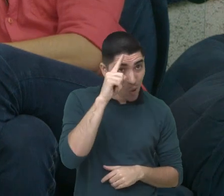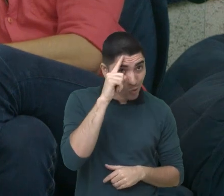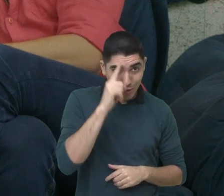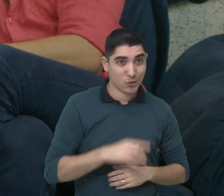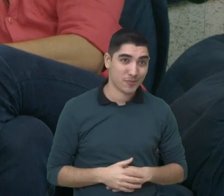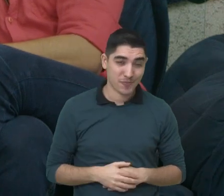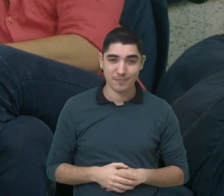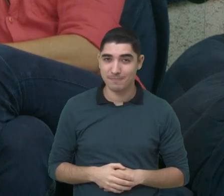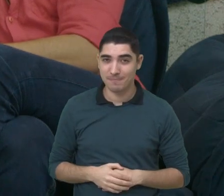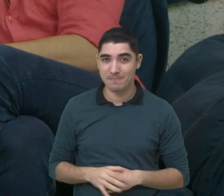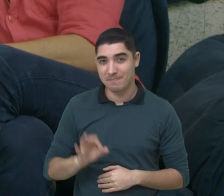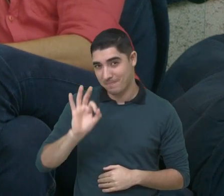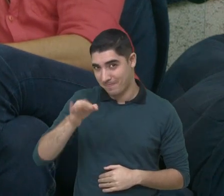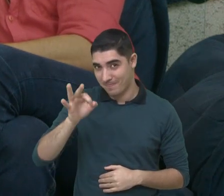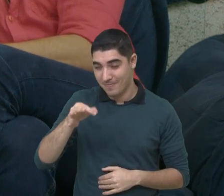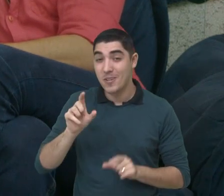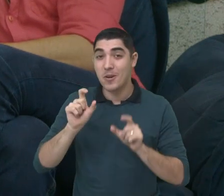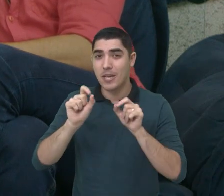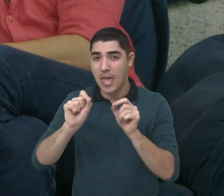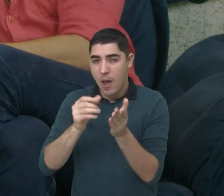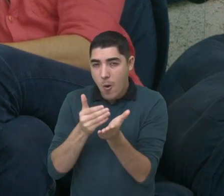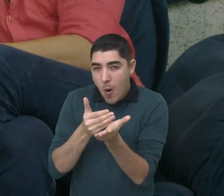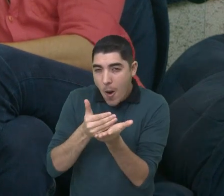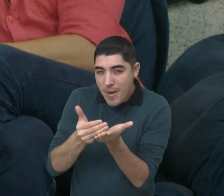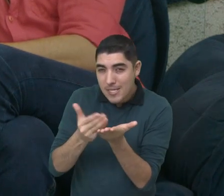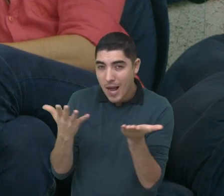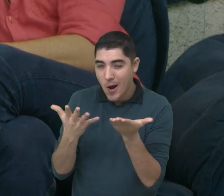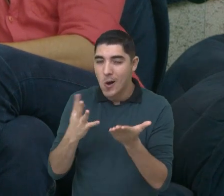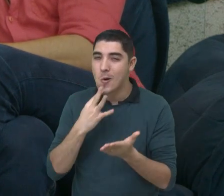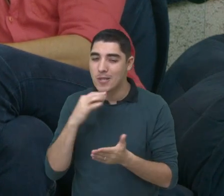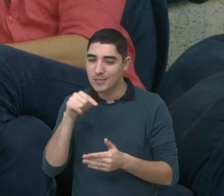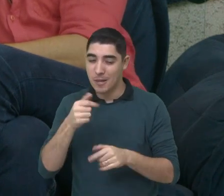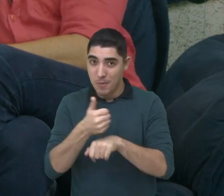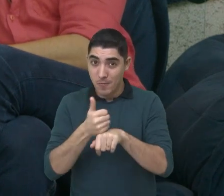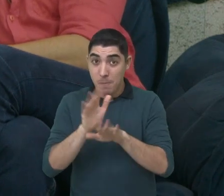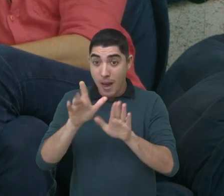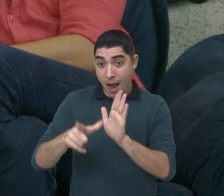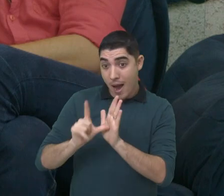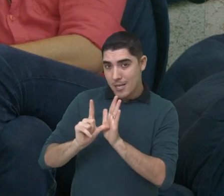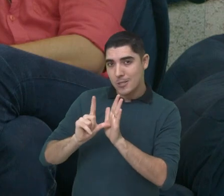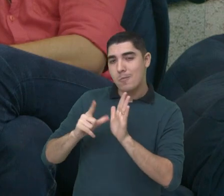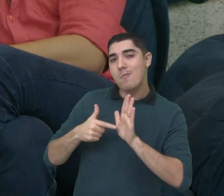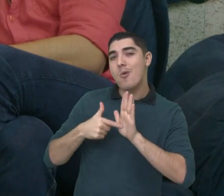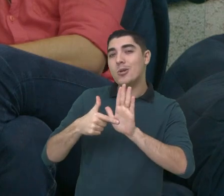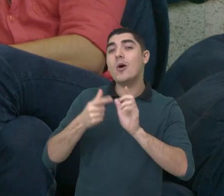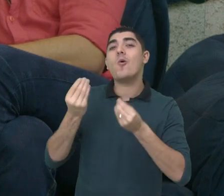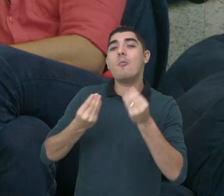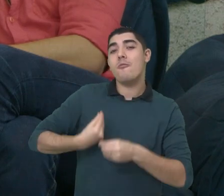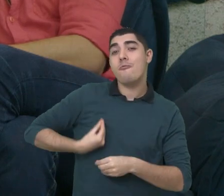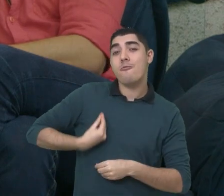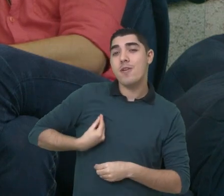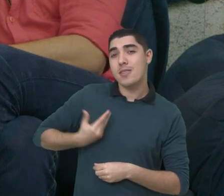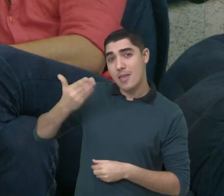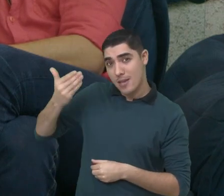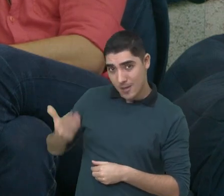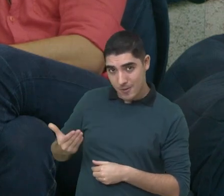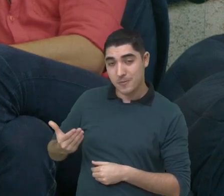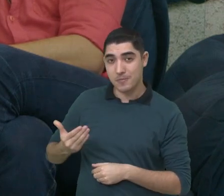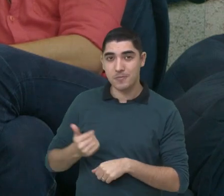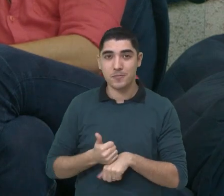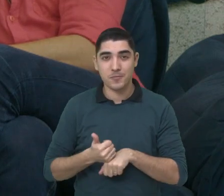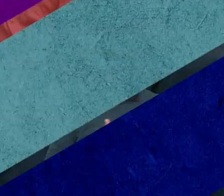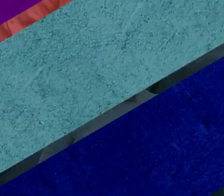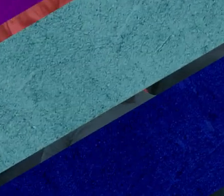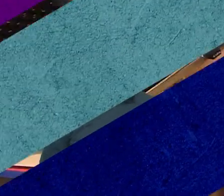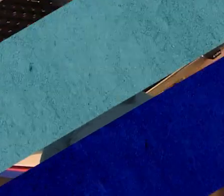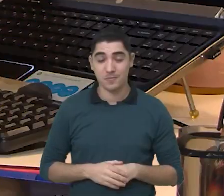dias. Exatamente. Antes de conhecer um pouco mais sobre essa profissão, vamos acompanhar um pouco da rotina de uma corretora